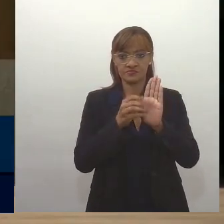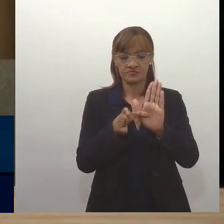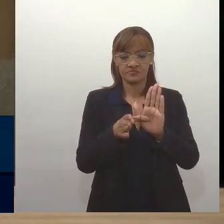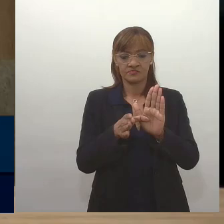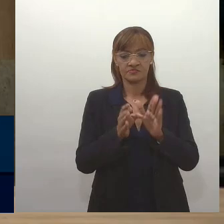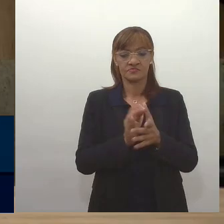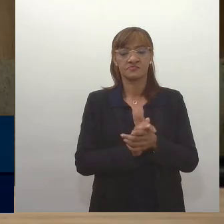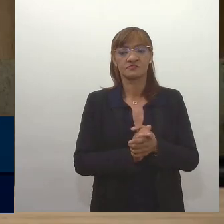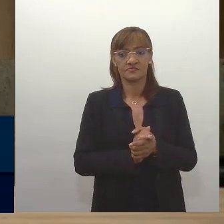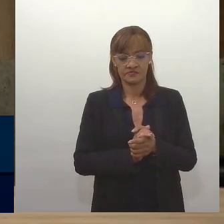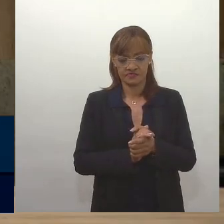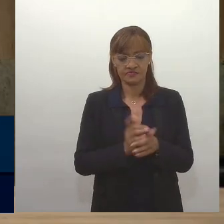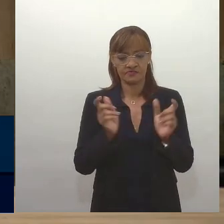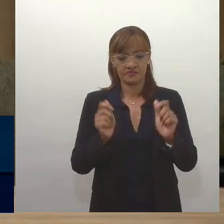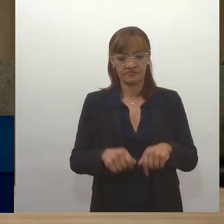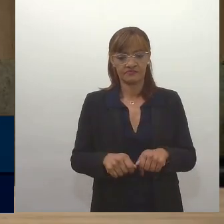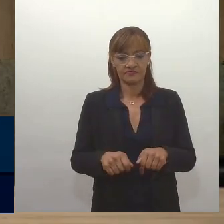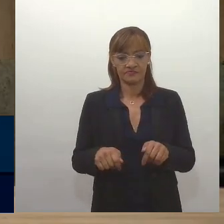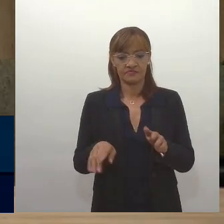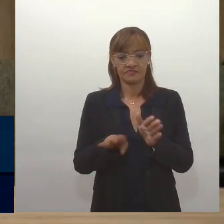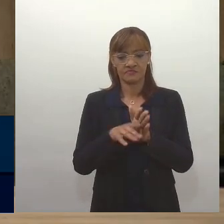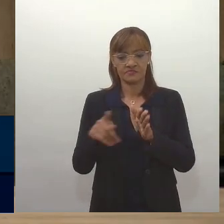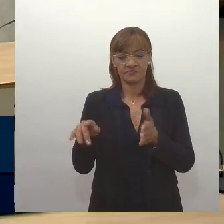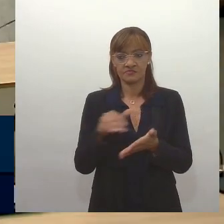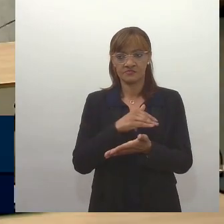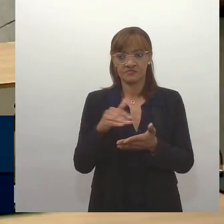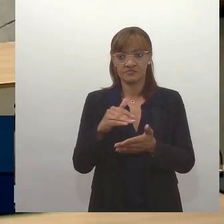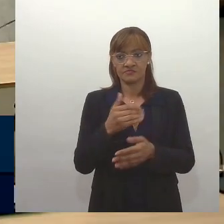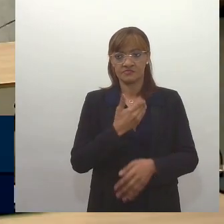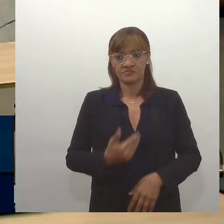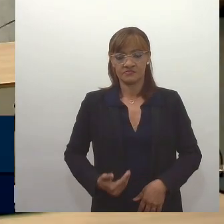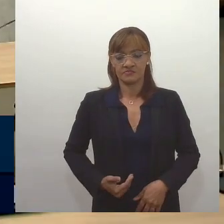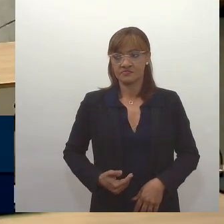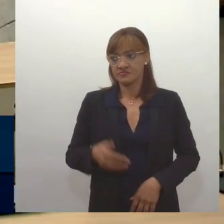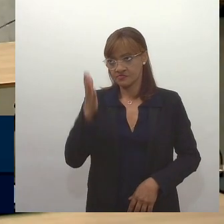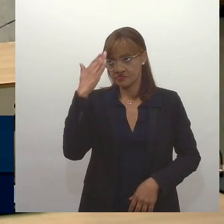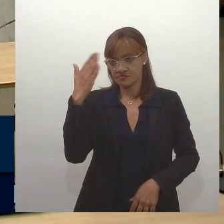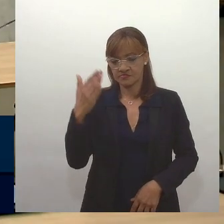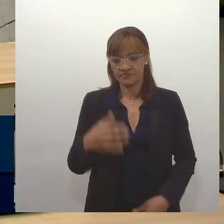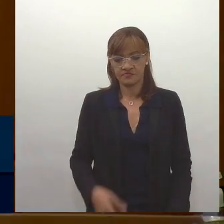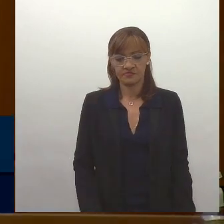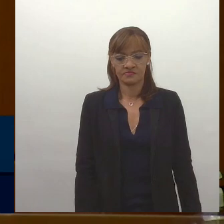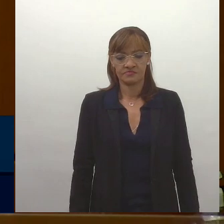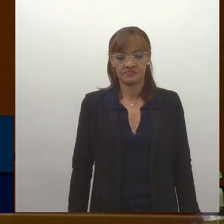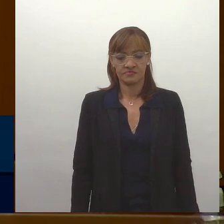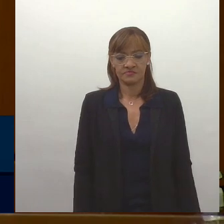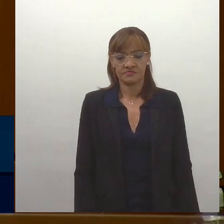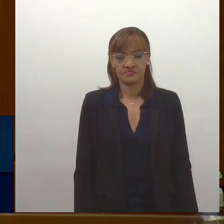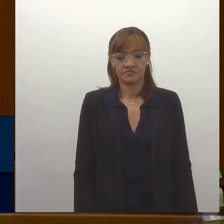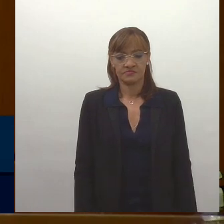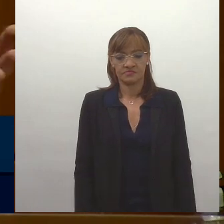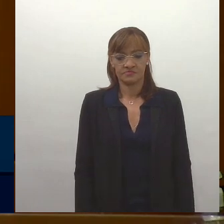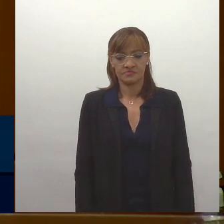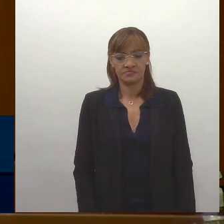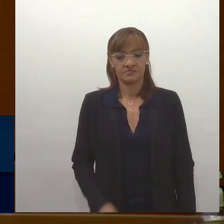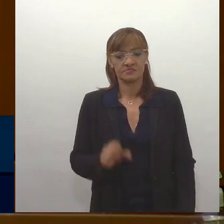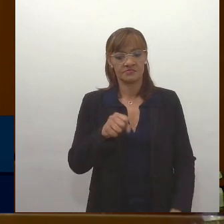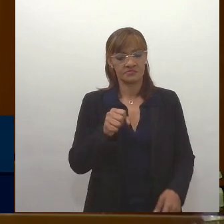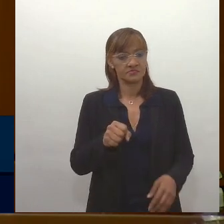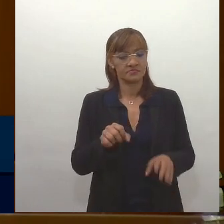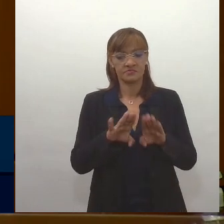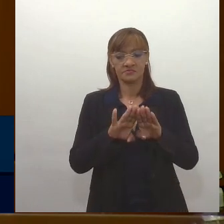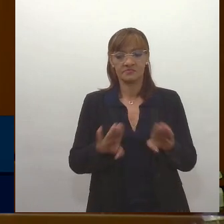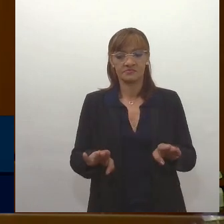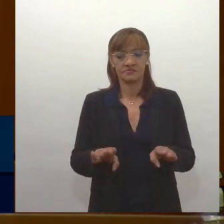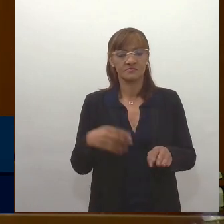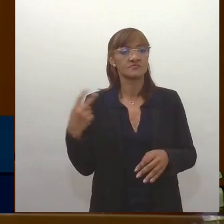da Secretaria de Segurança Pública Muito obrigado Deputado Sérgio Reis são ações como essas que engrandece aqui o